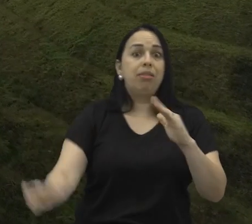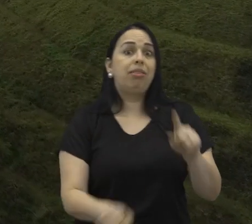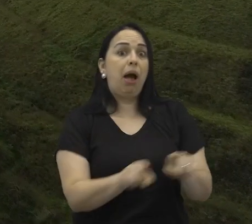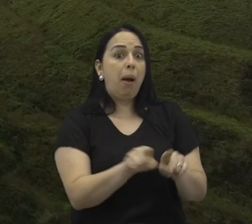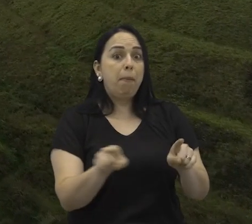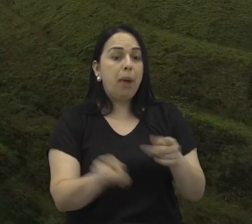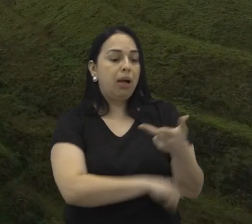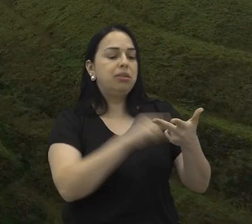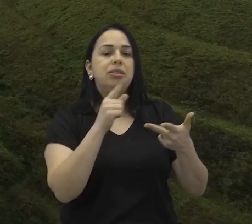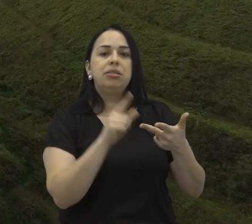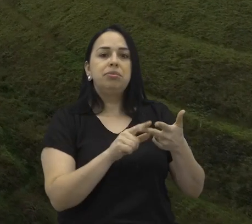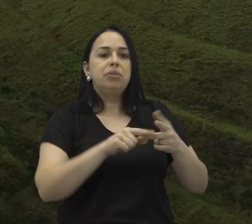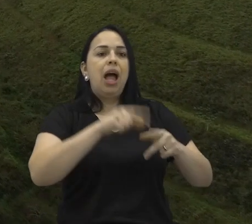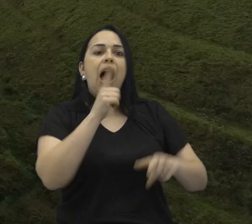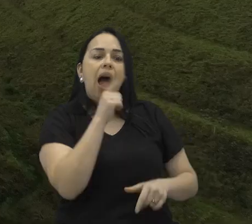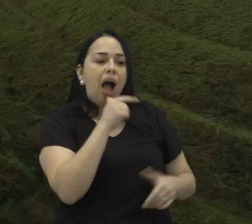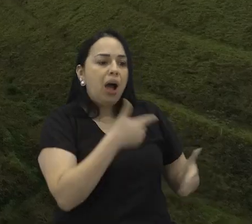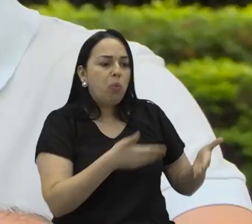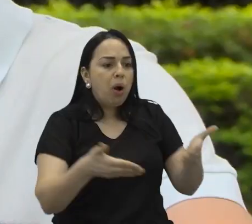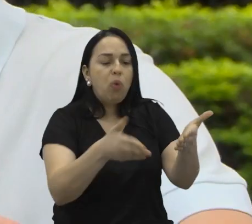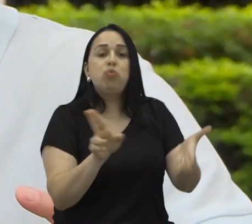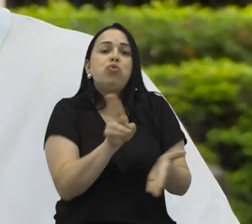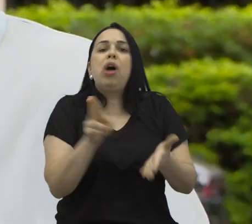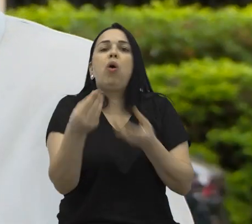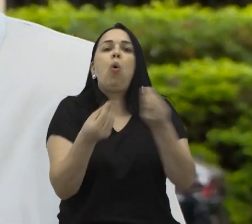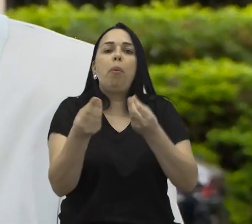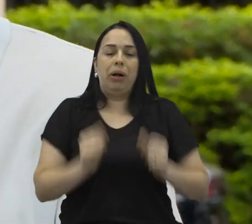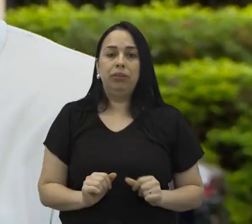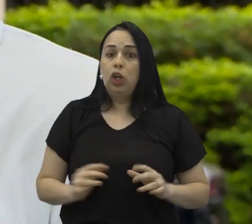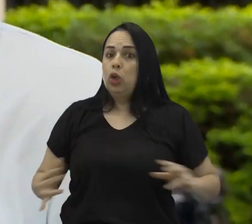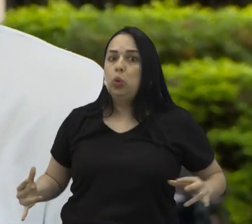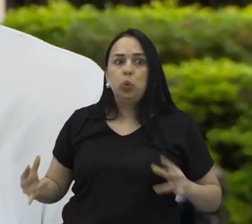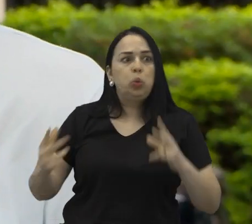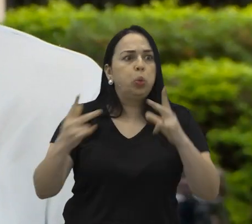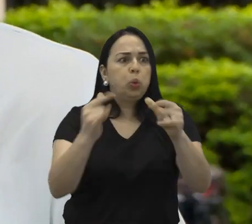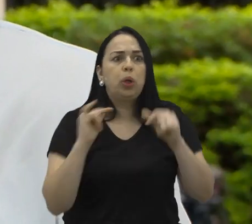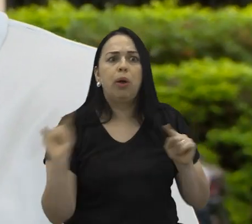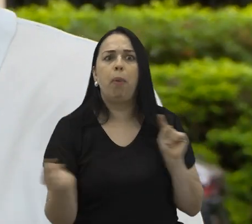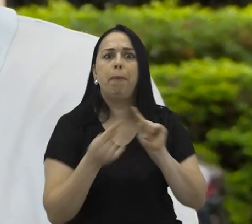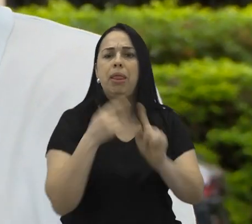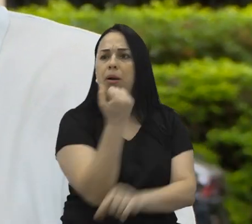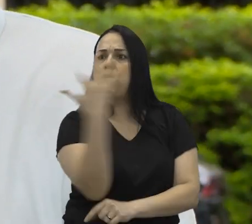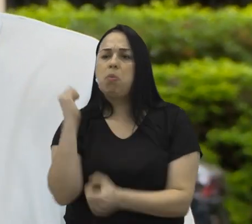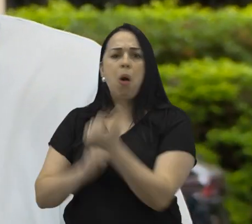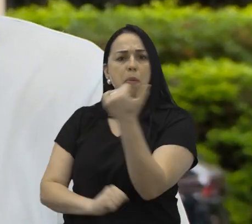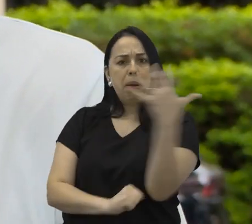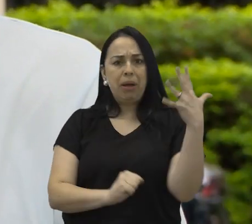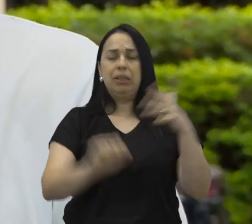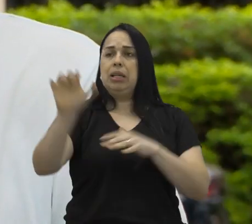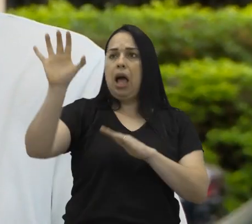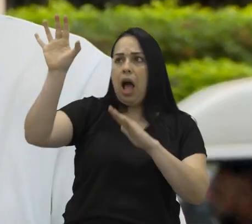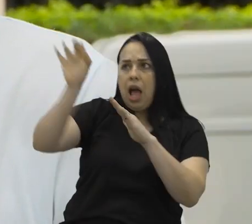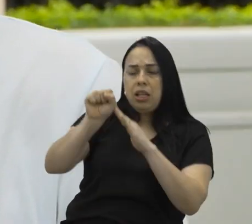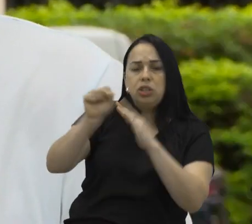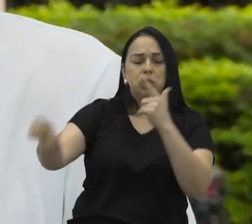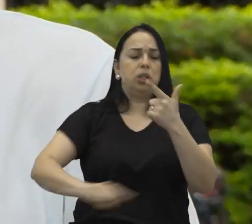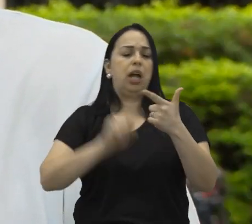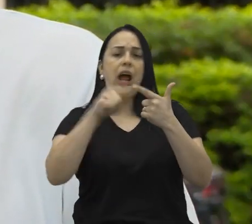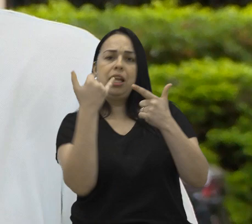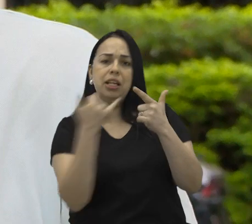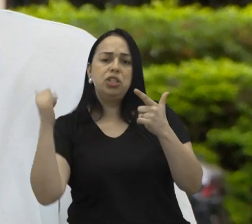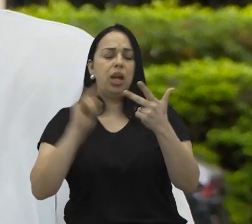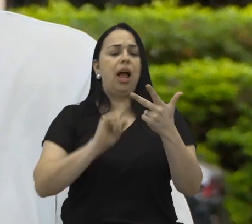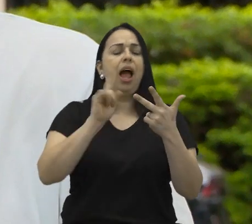uso consciente dos recursos hídricos. Tudo que se relaciona com a natureza a gente está falando. Então a gente fala de energia, de água,